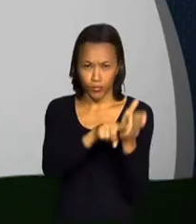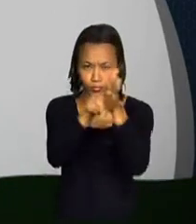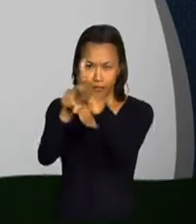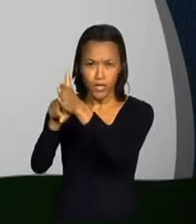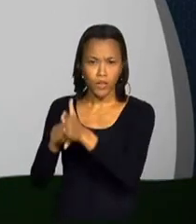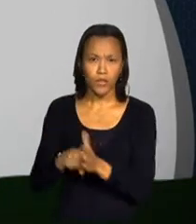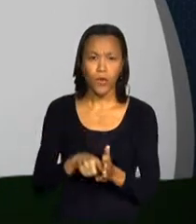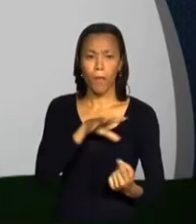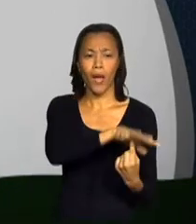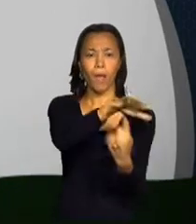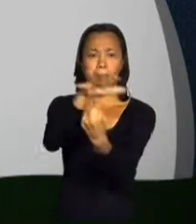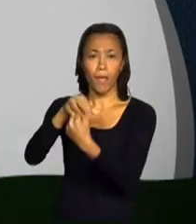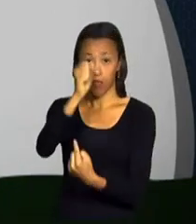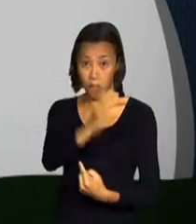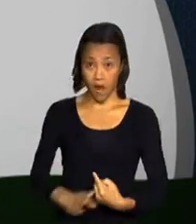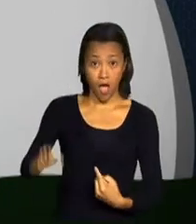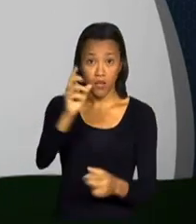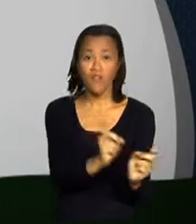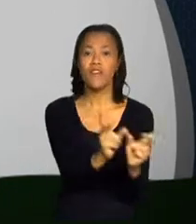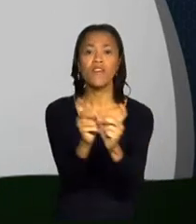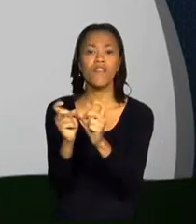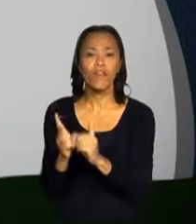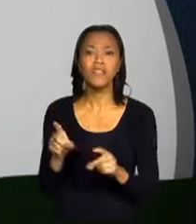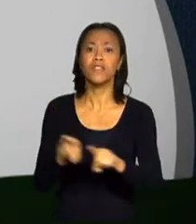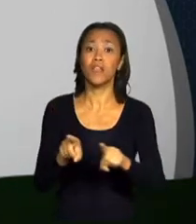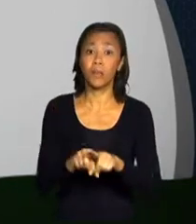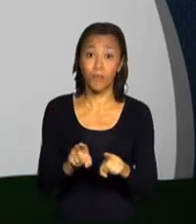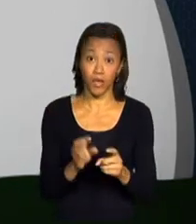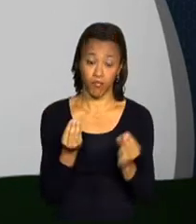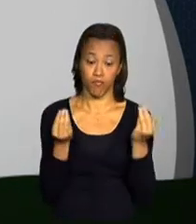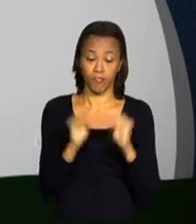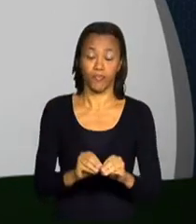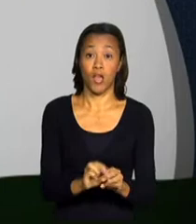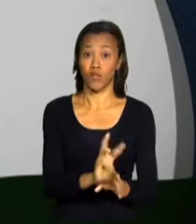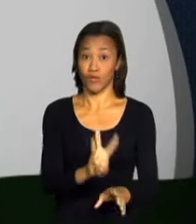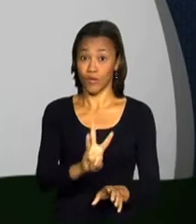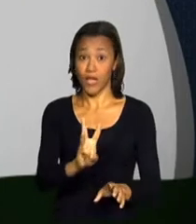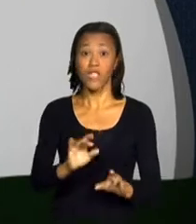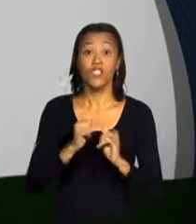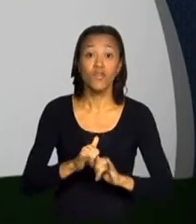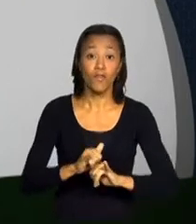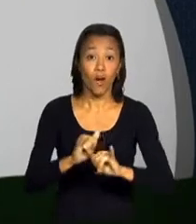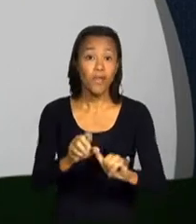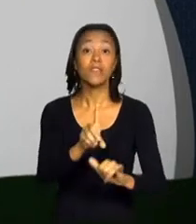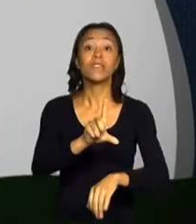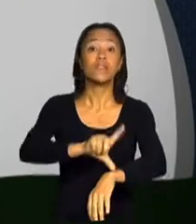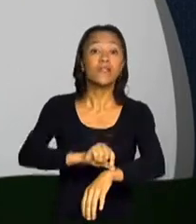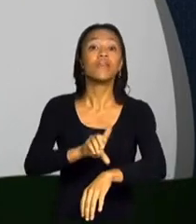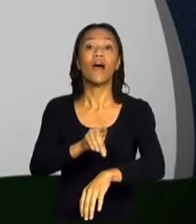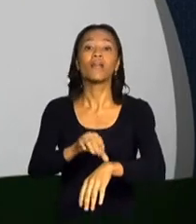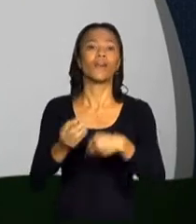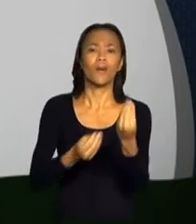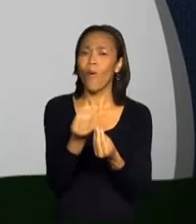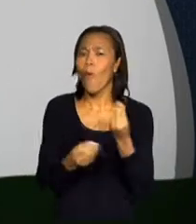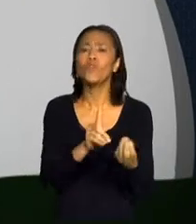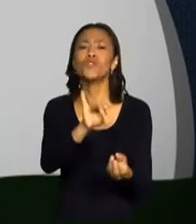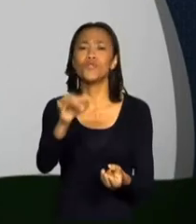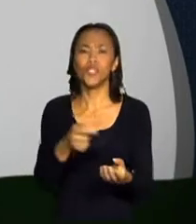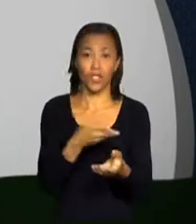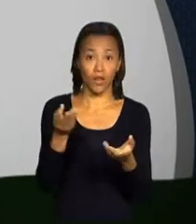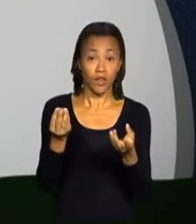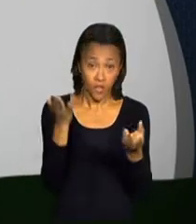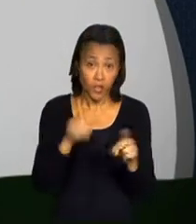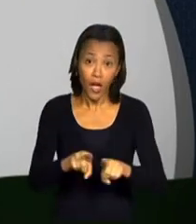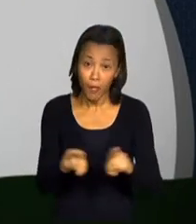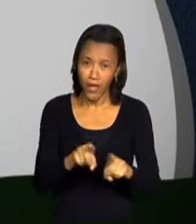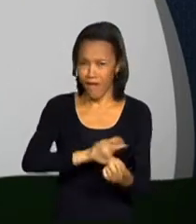as feiras brasileiras que vendem orgânicos e disponibilizou num site as informações de data e horário de funcionamento, além dos tipos